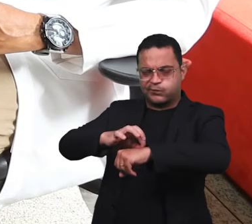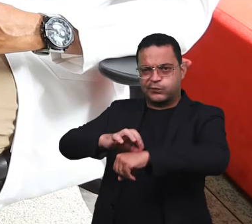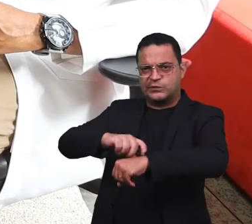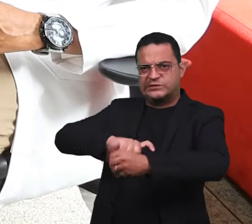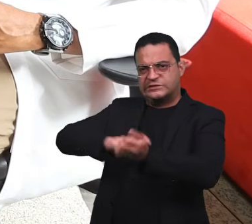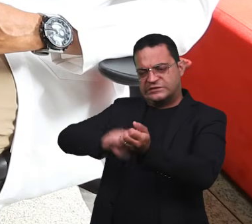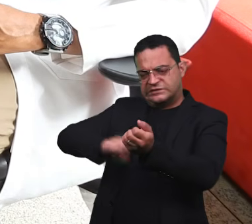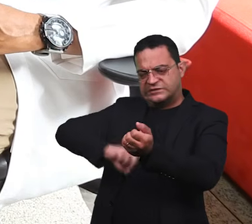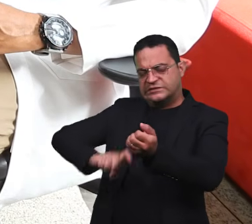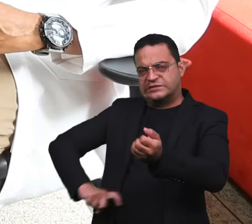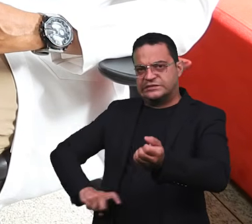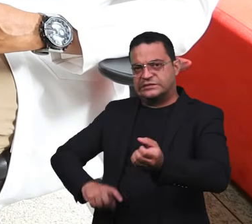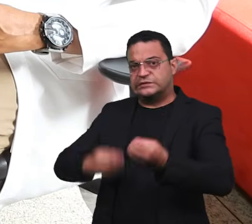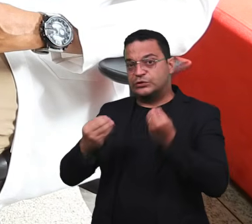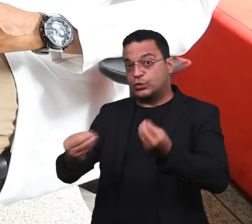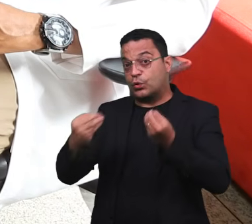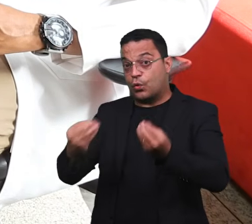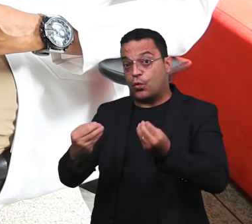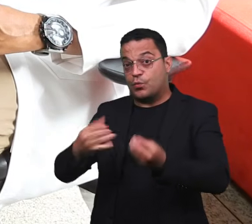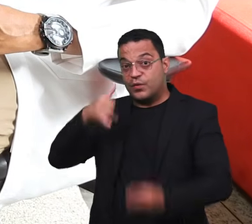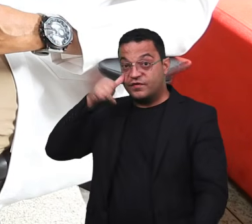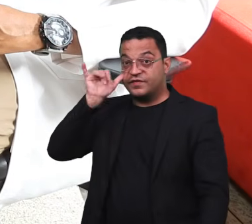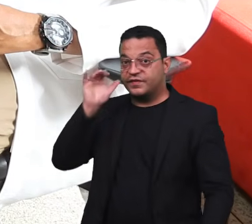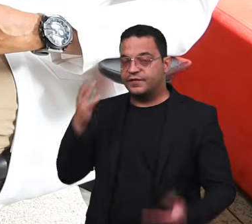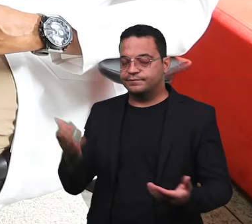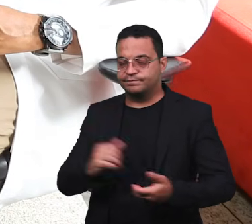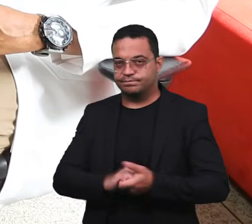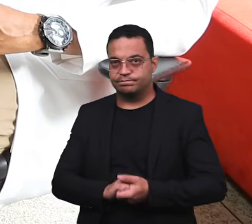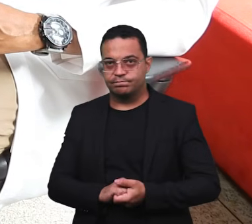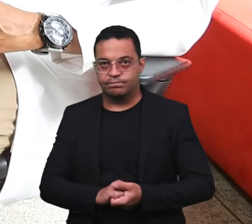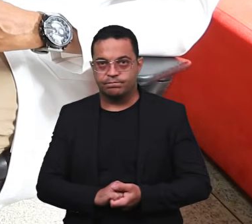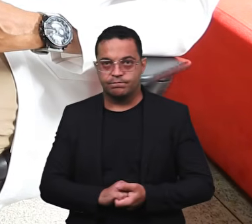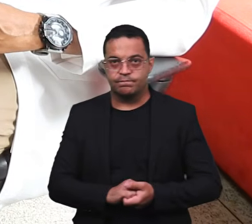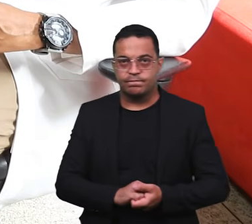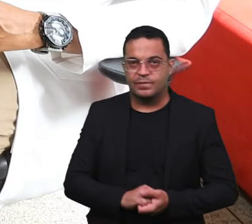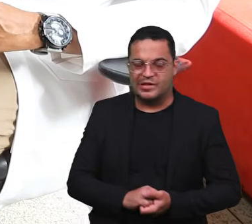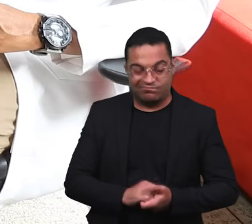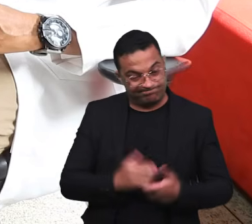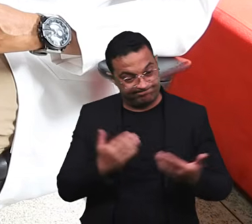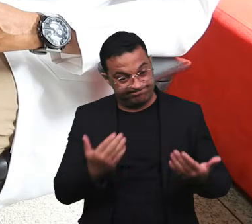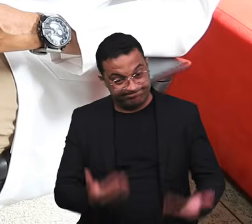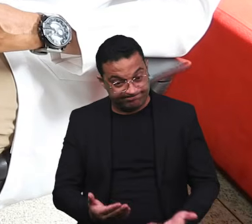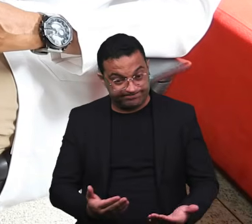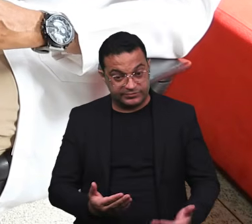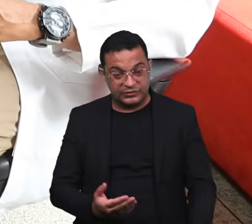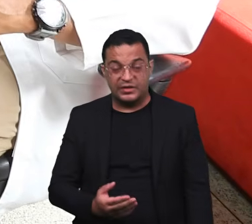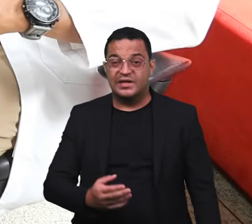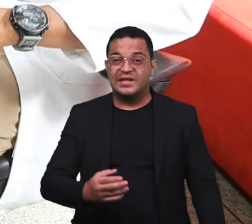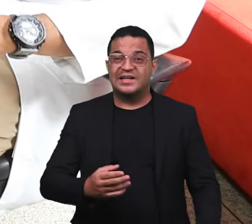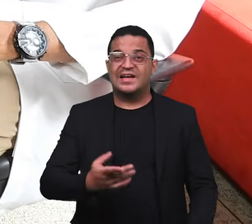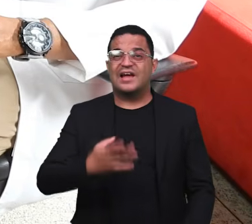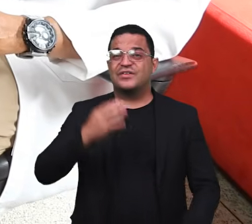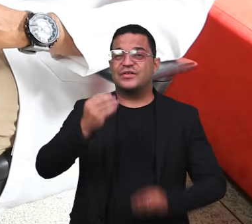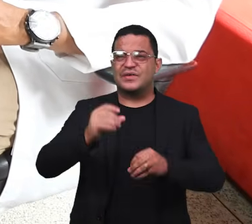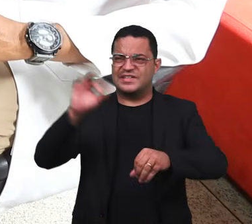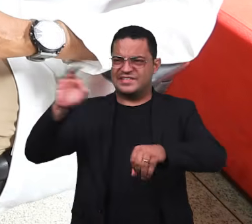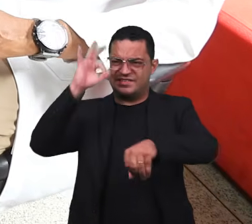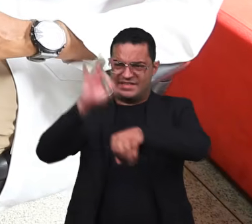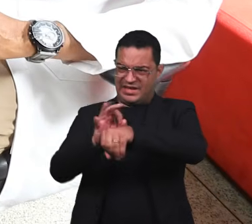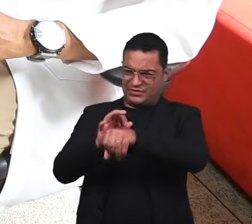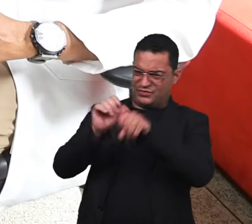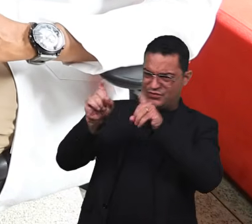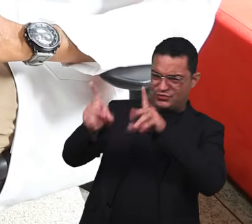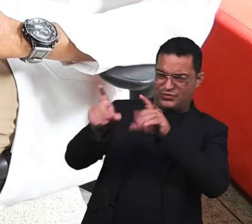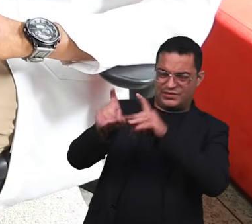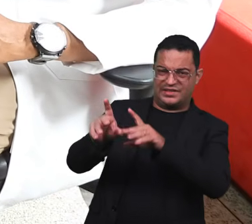Insetos. Tem muita gente que tem alergia. E aí, como evitar? Bom, é difícil você doutrinar um